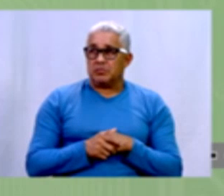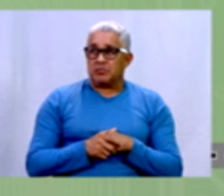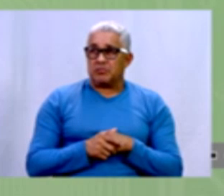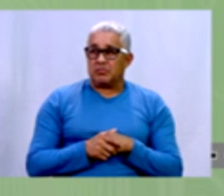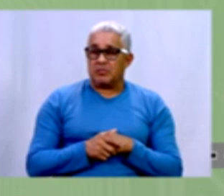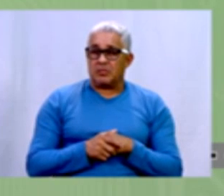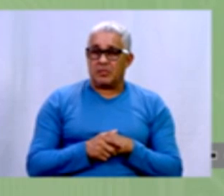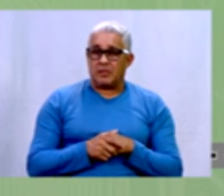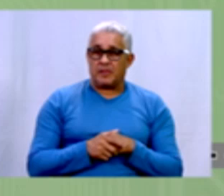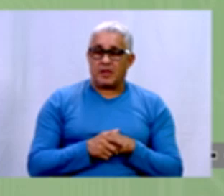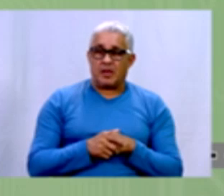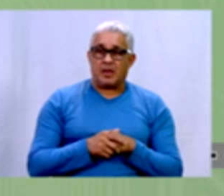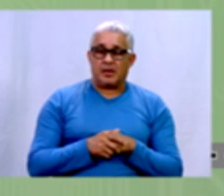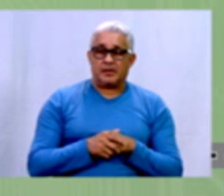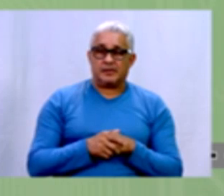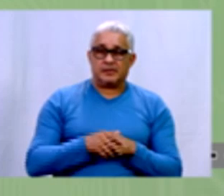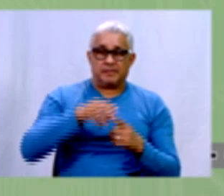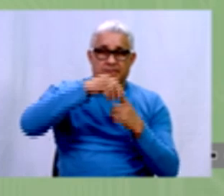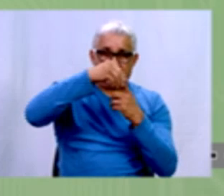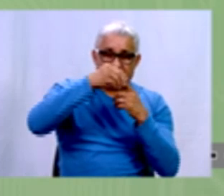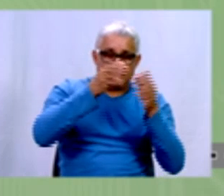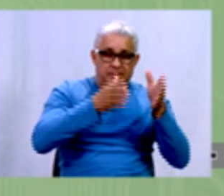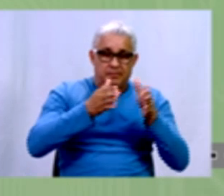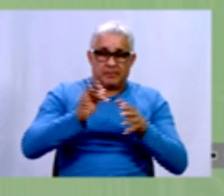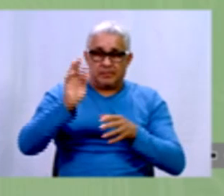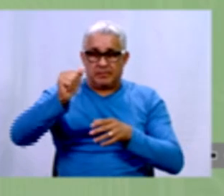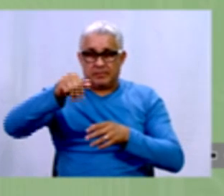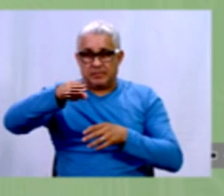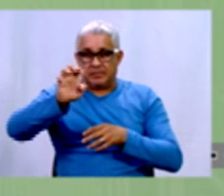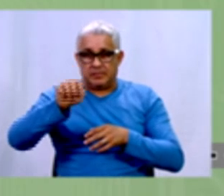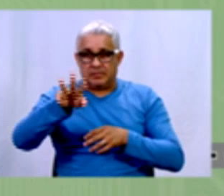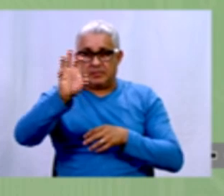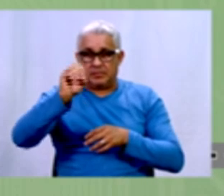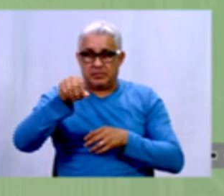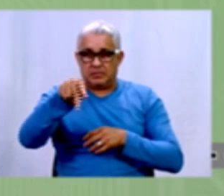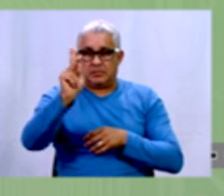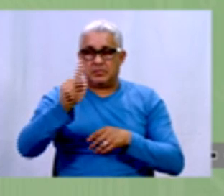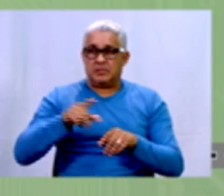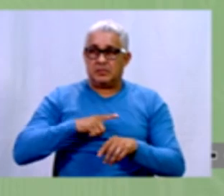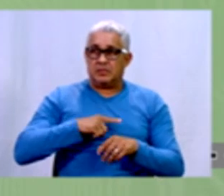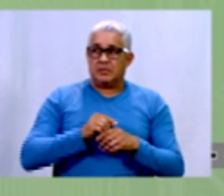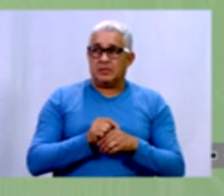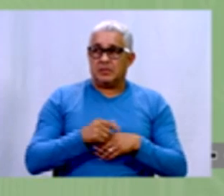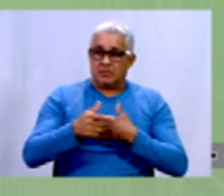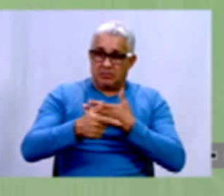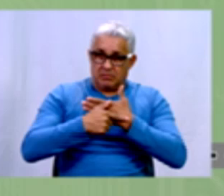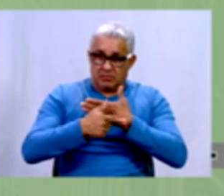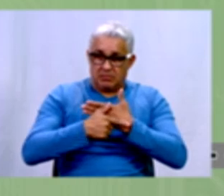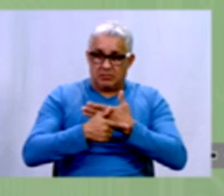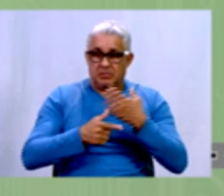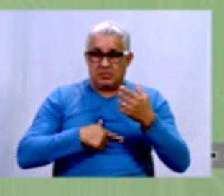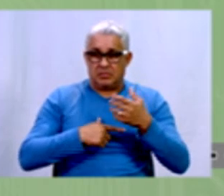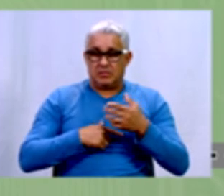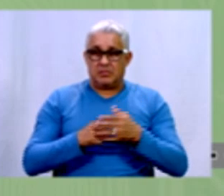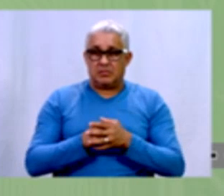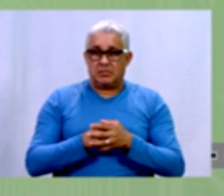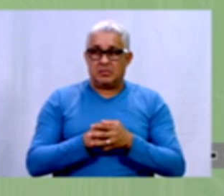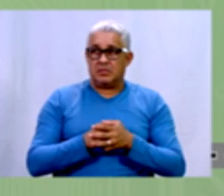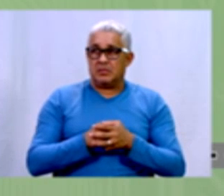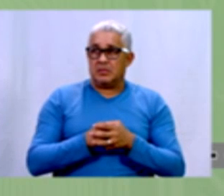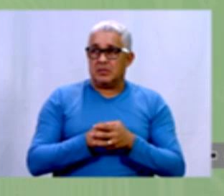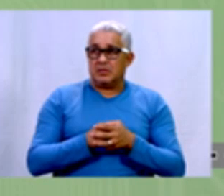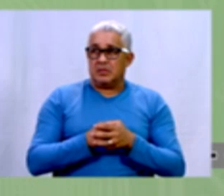as partes principais aqui do nosso framework. Os papéis, que nós temos os papéis, as